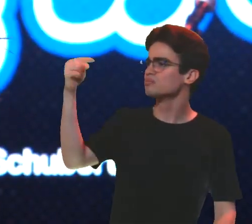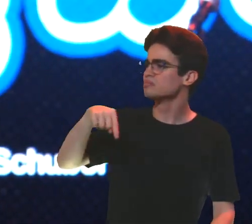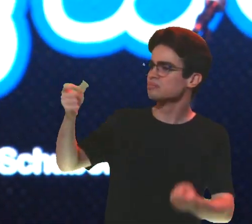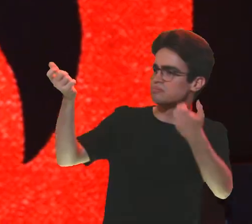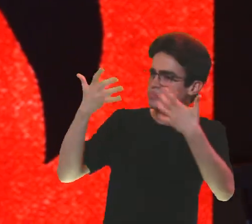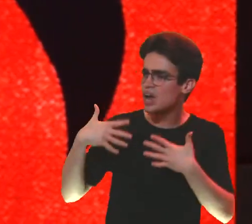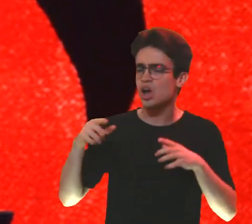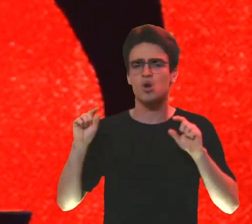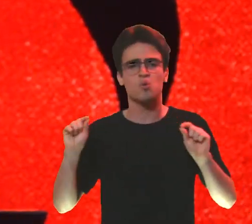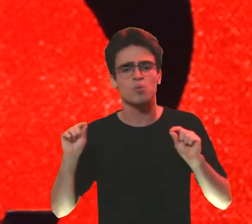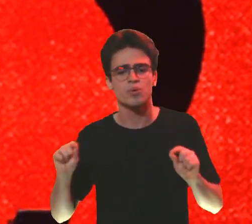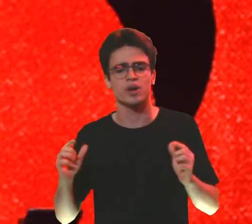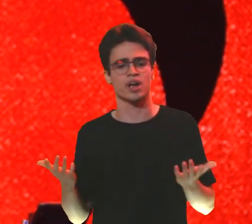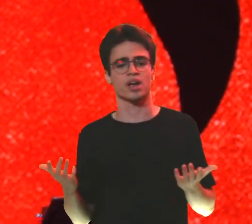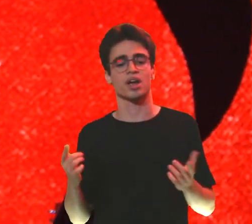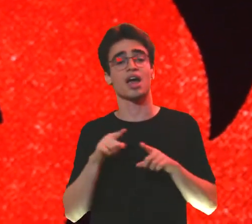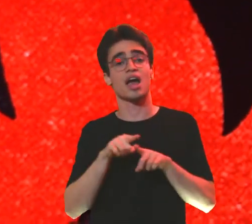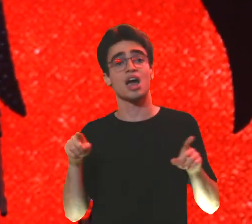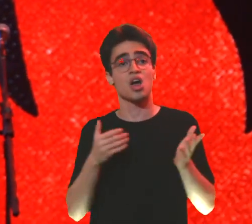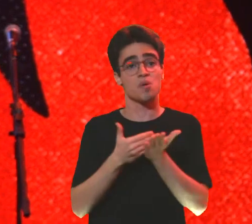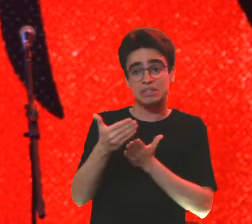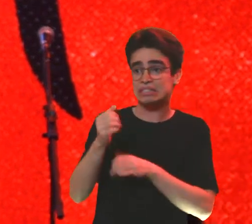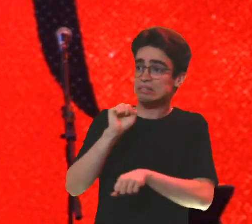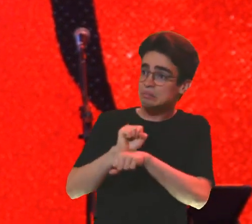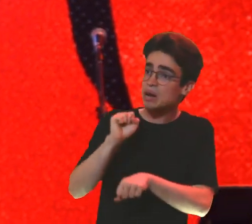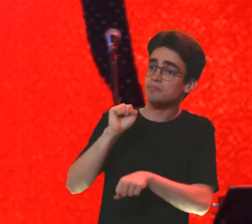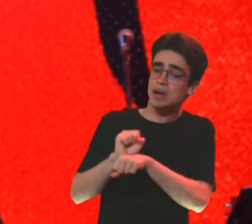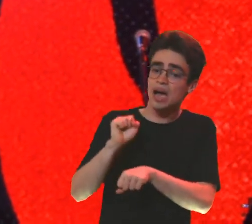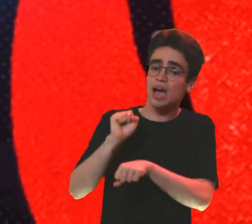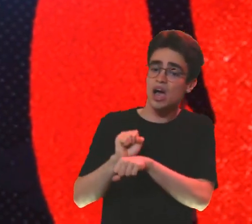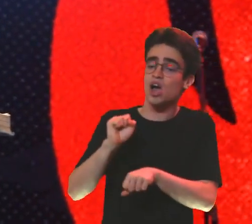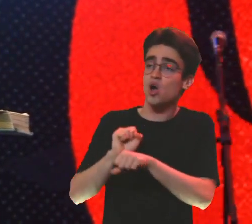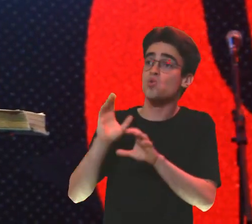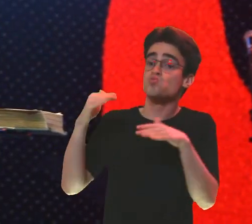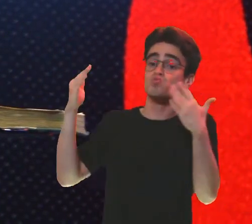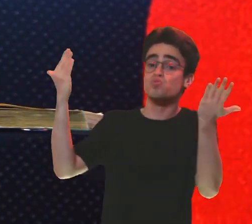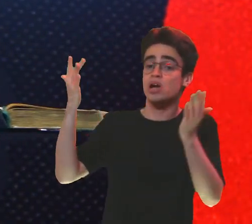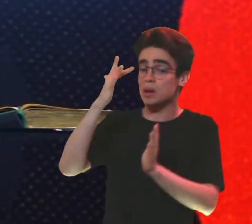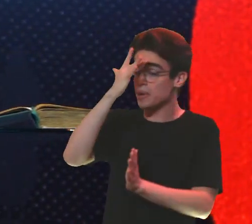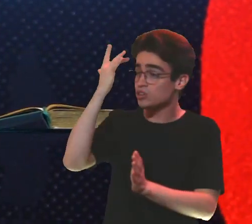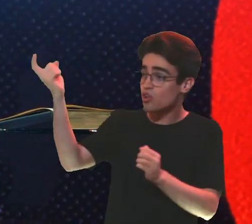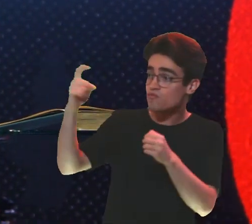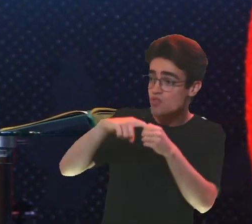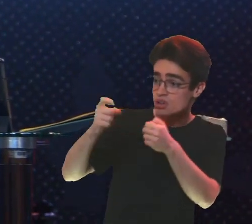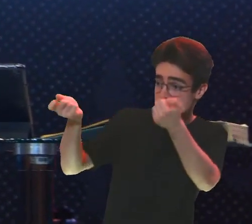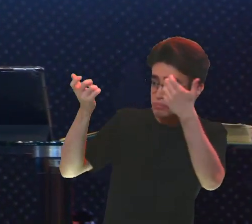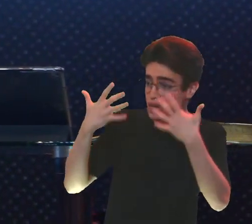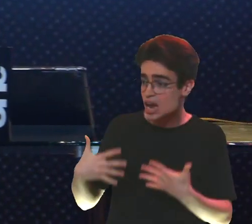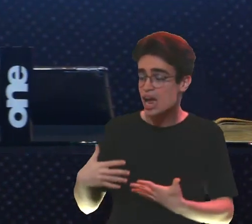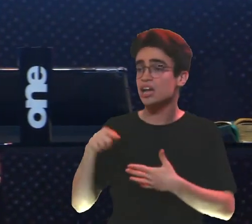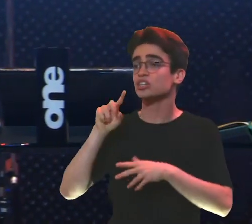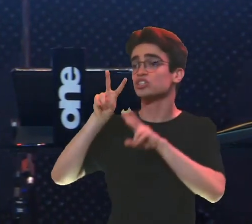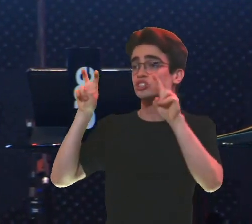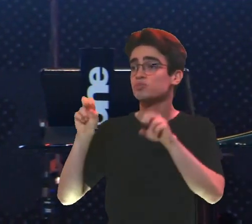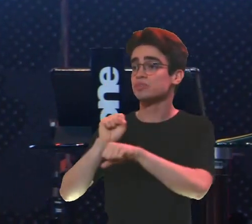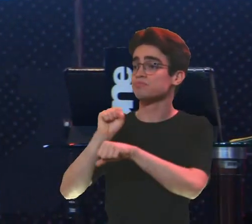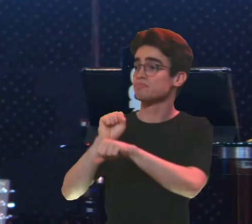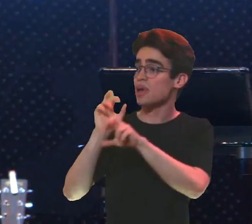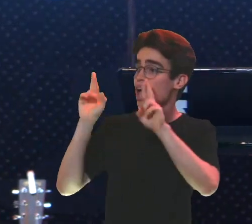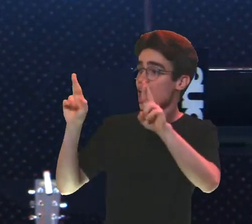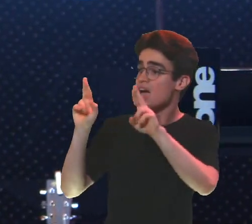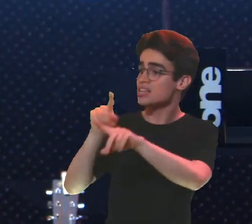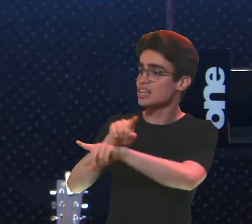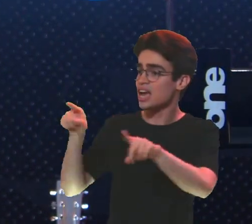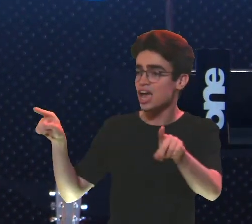nos contar? E eles começaram a esperar. Quando é que alguém vai voltar para nos contar sobre a esperança que esses